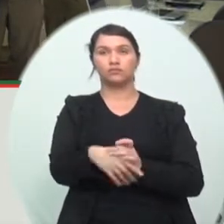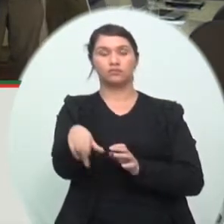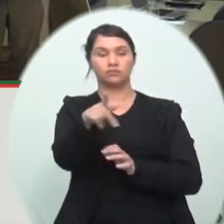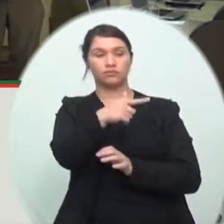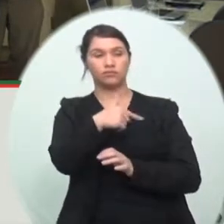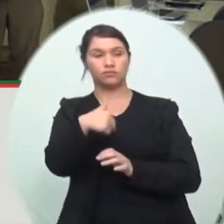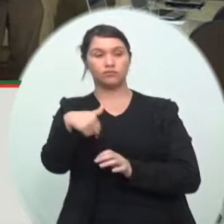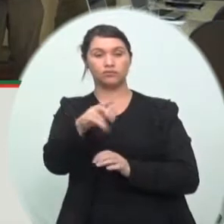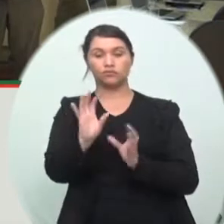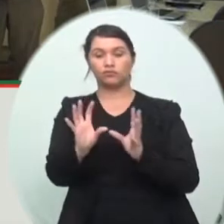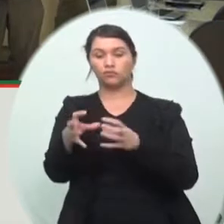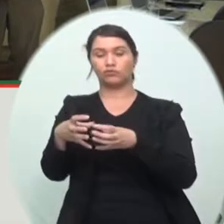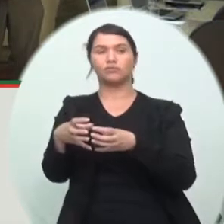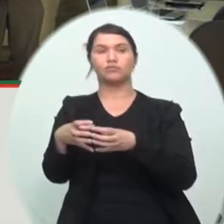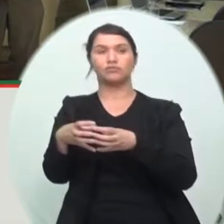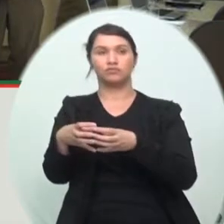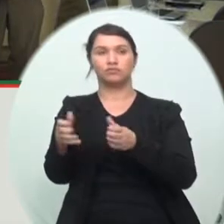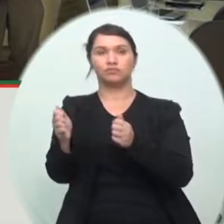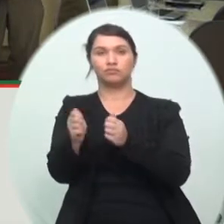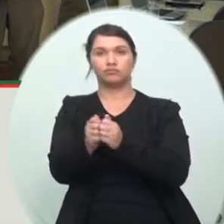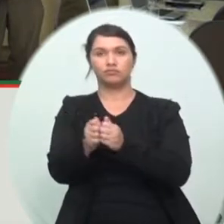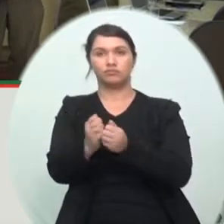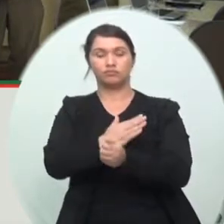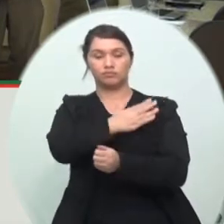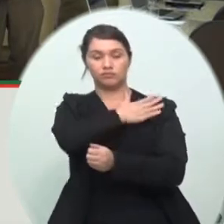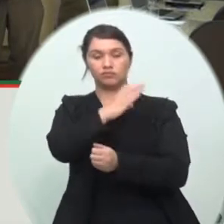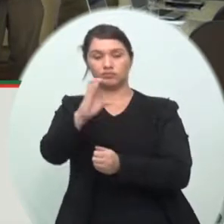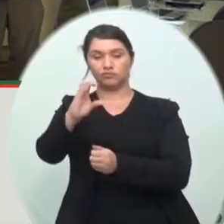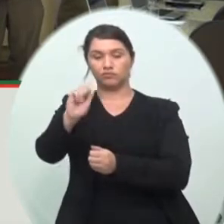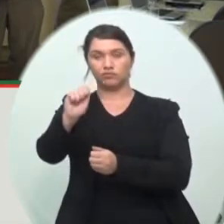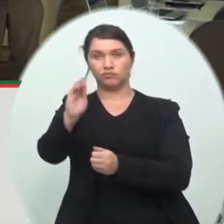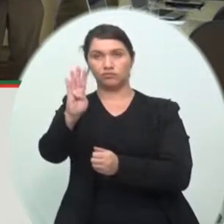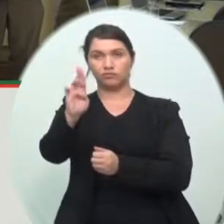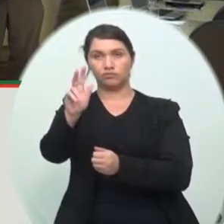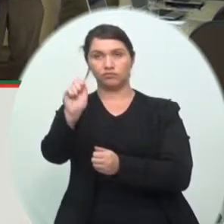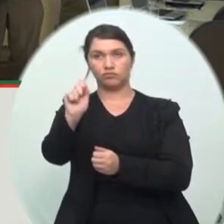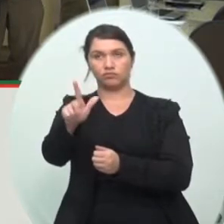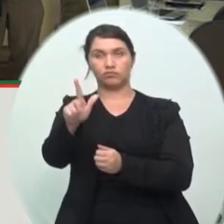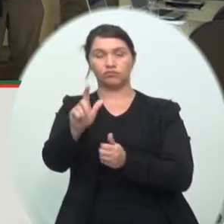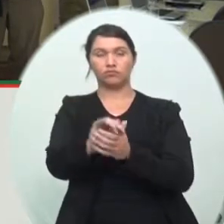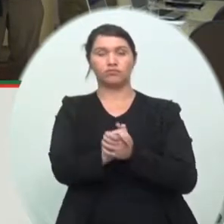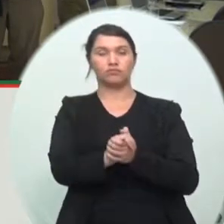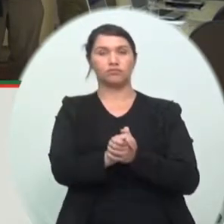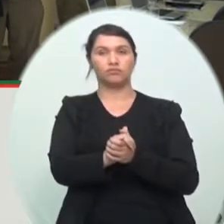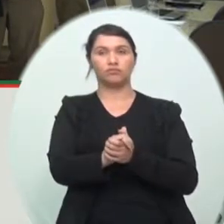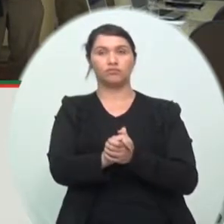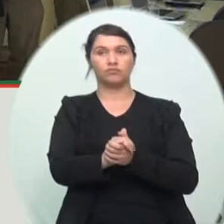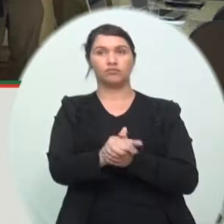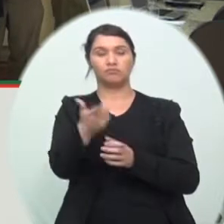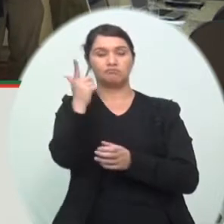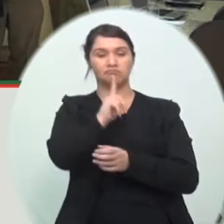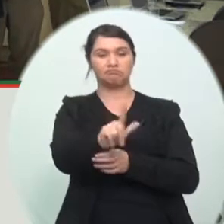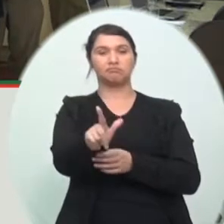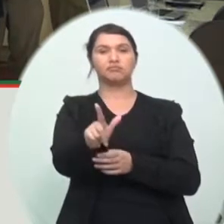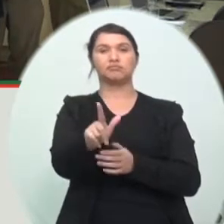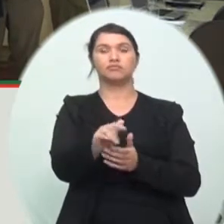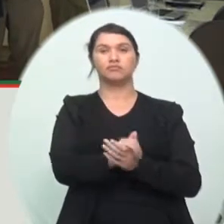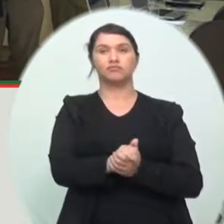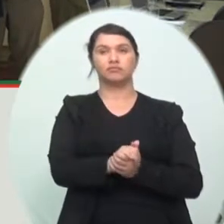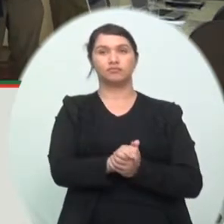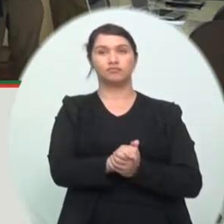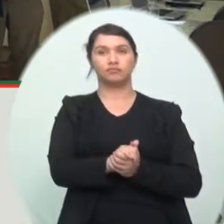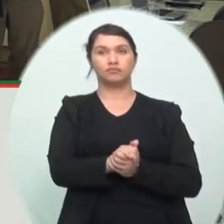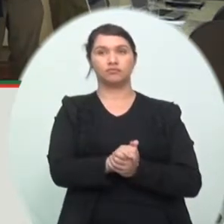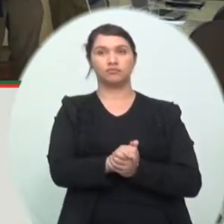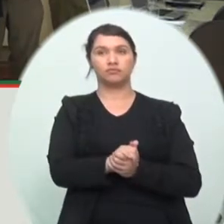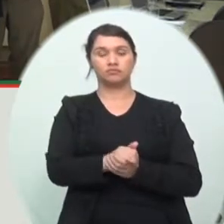batalhão, juntamente com o Coronel Cabral, na liderança, nós já estávamos prontos. Nós